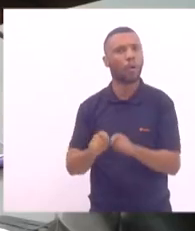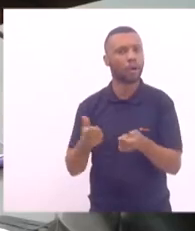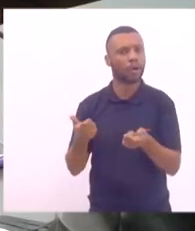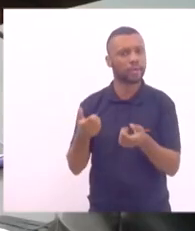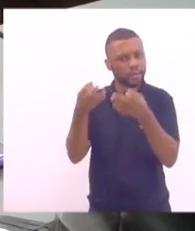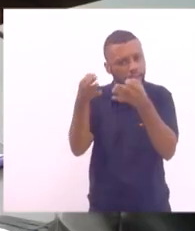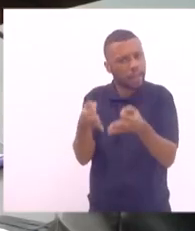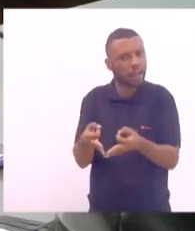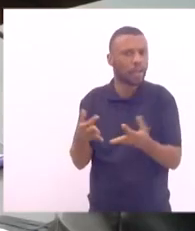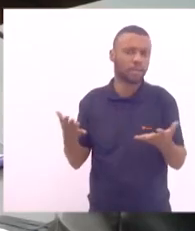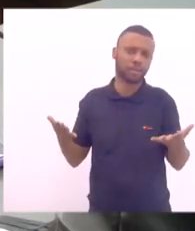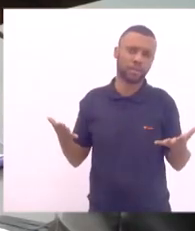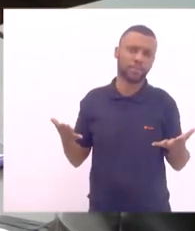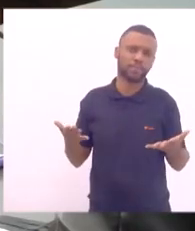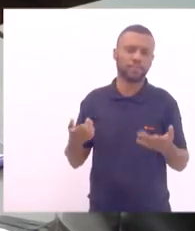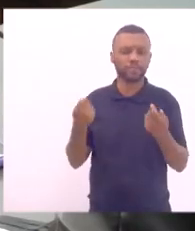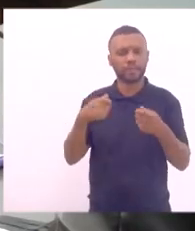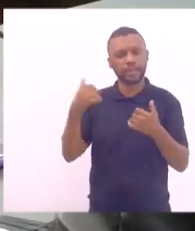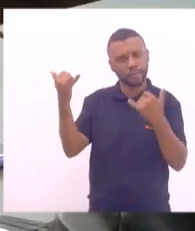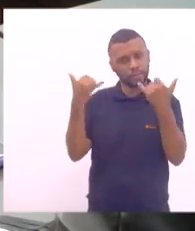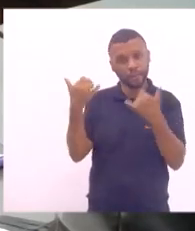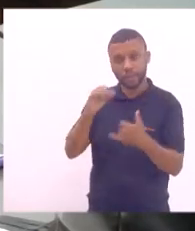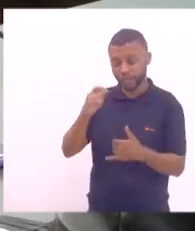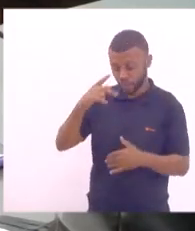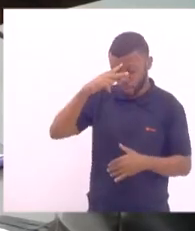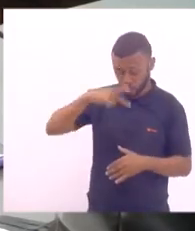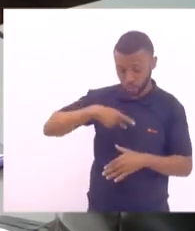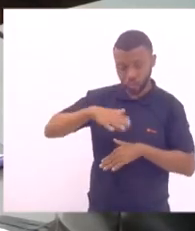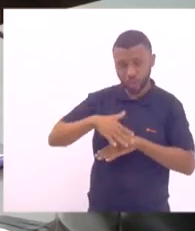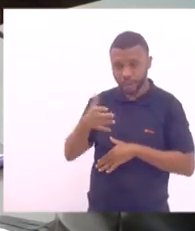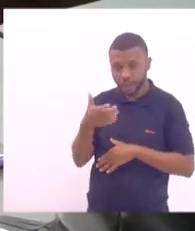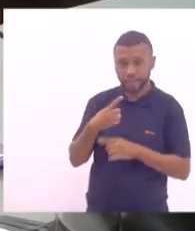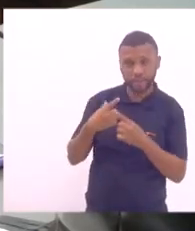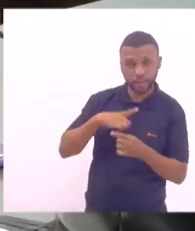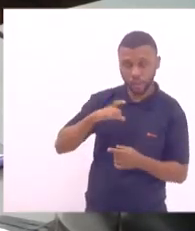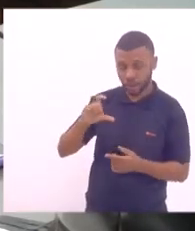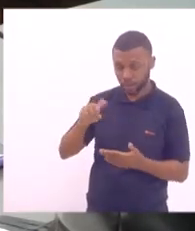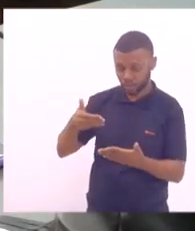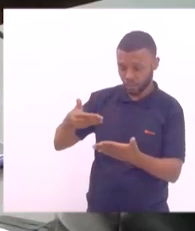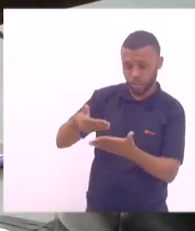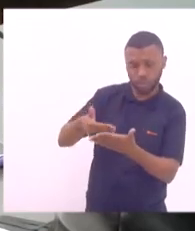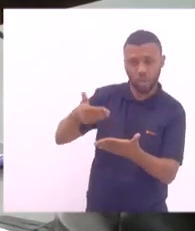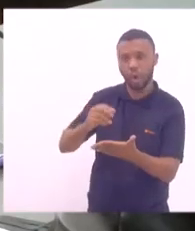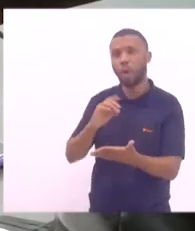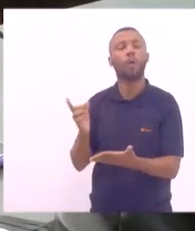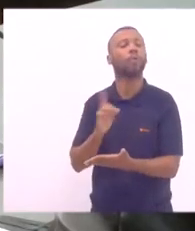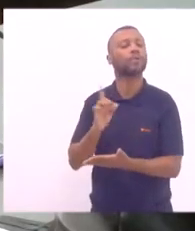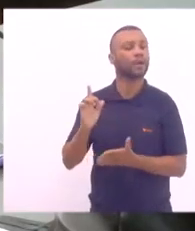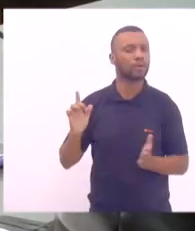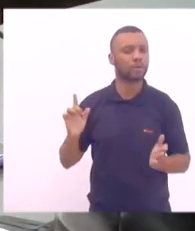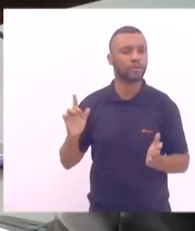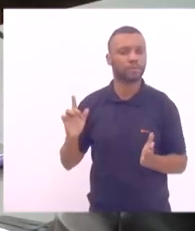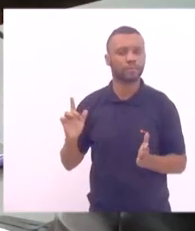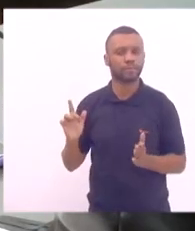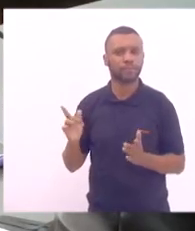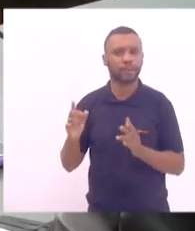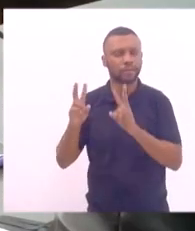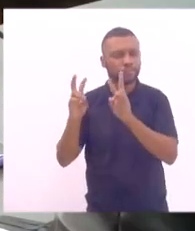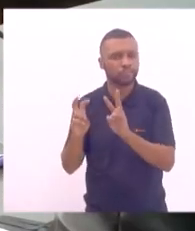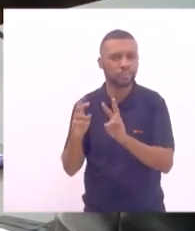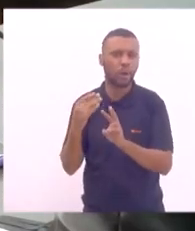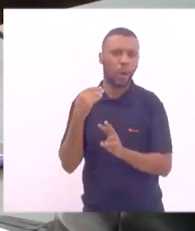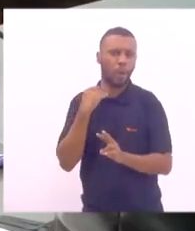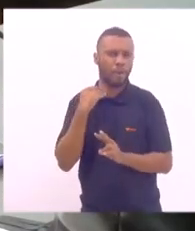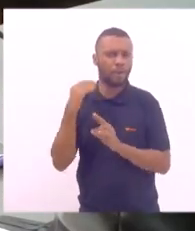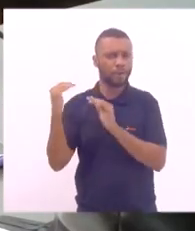informado se o dono do cartão deseja ter o cartão para aproximação ou não. Essa questão aqui não cabe. Que é os